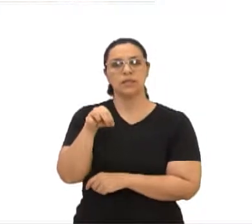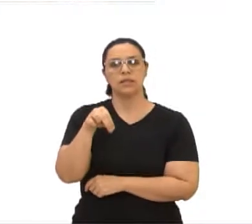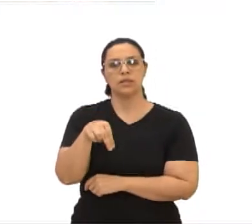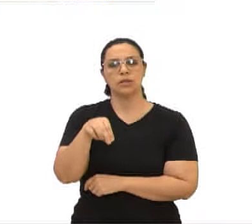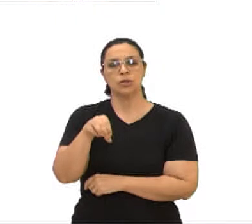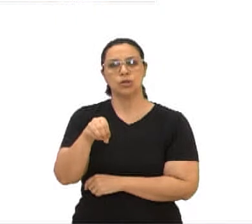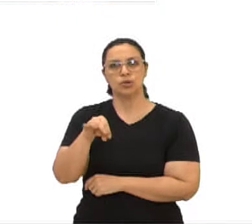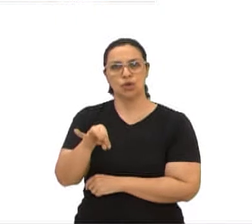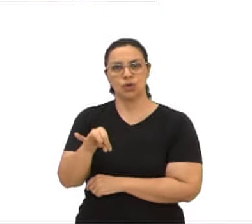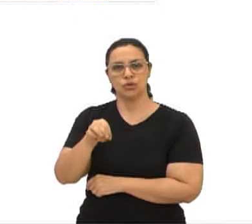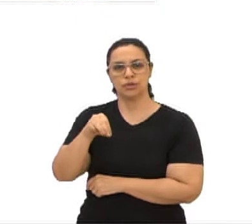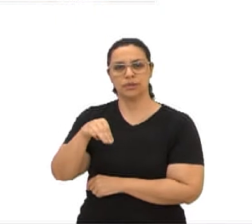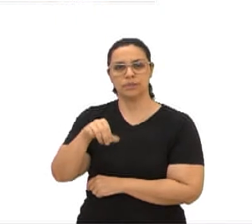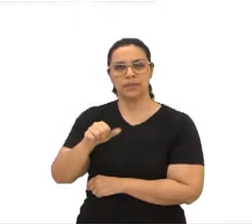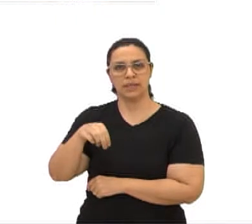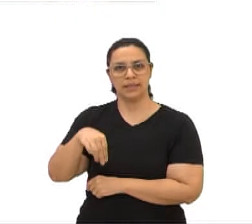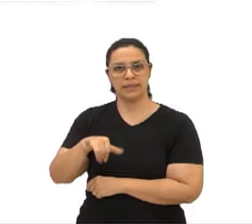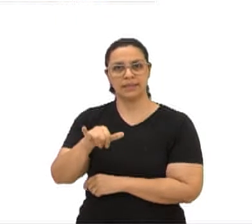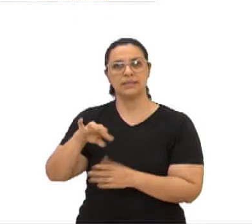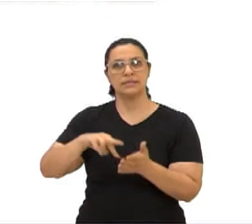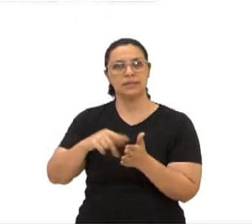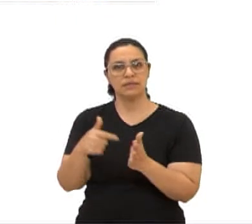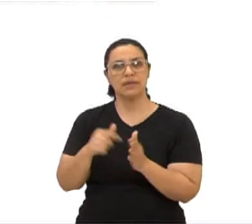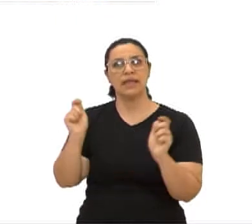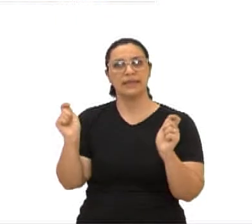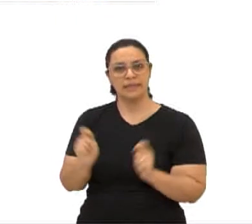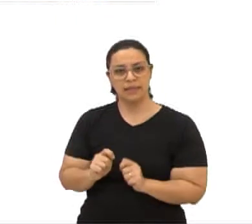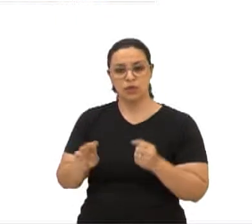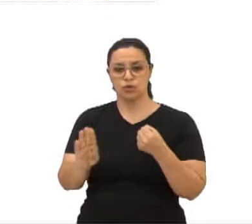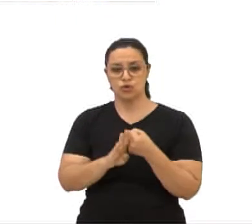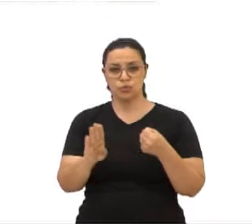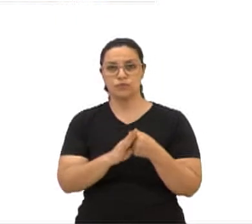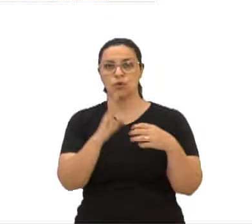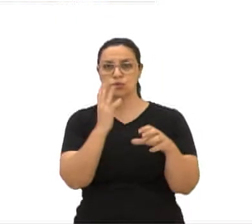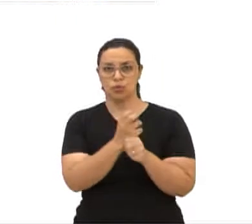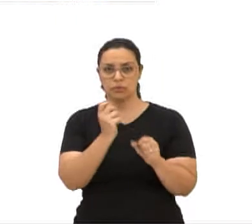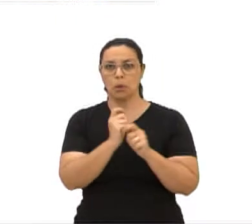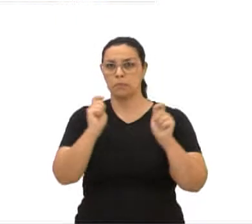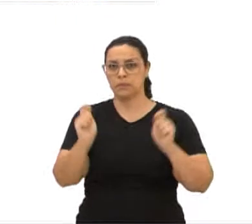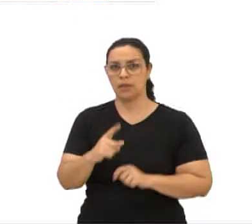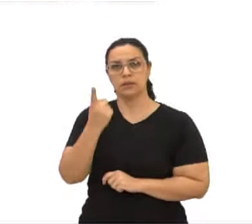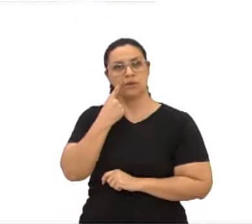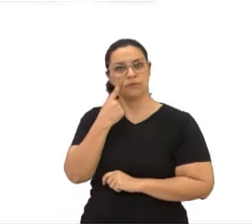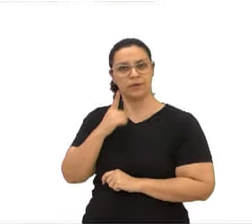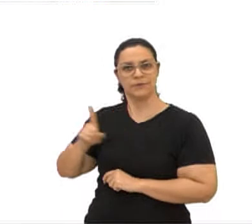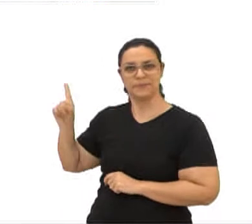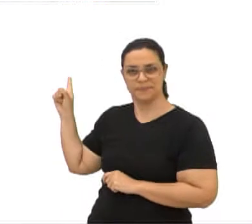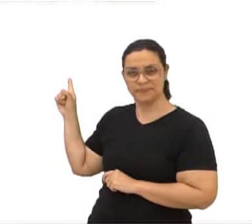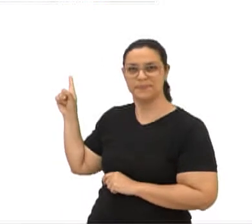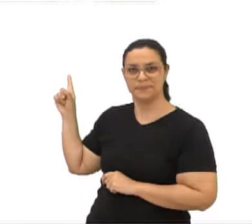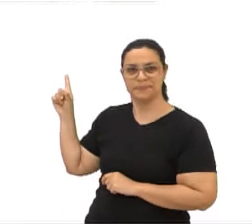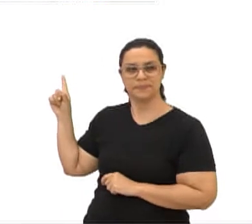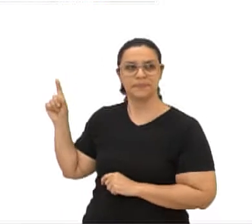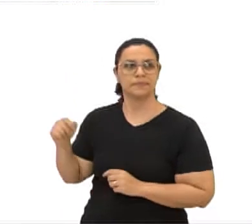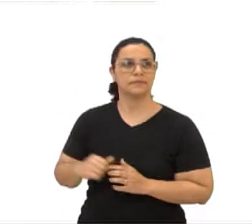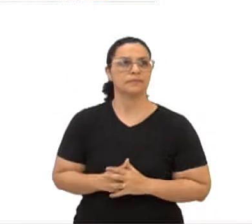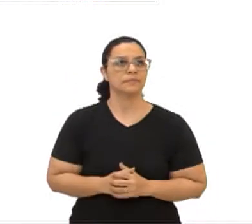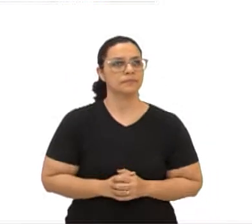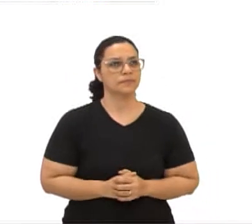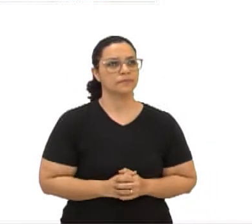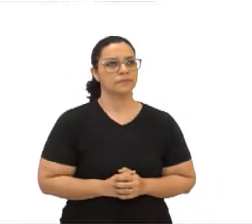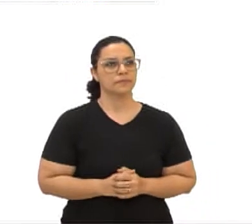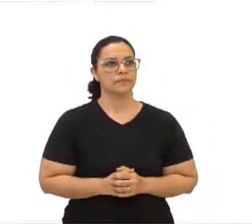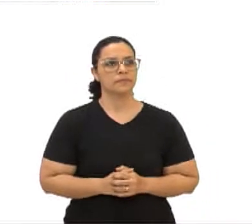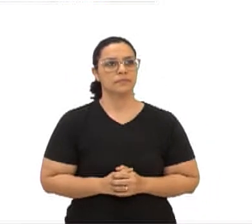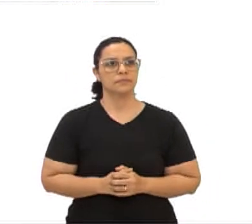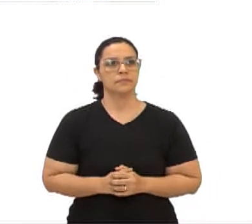not merely é usado para Country vão dar os ou seja substantivos contáveis Aqui nós temos Exemplo né there are not